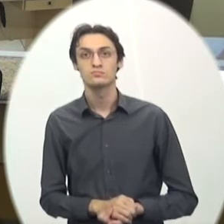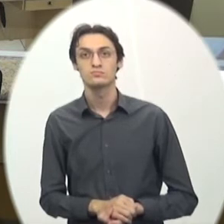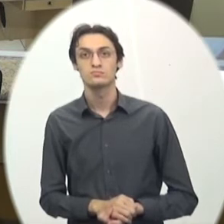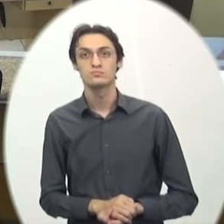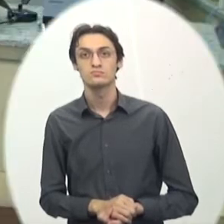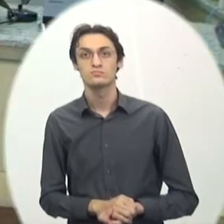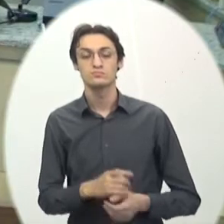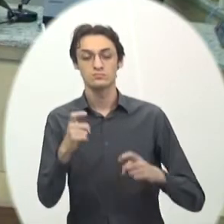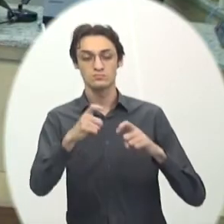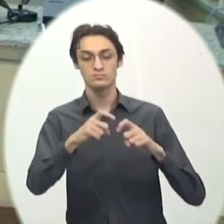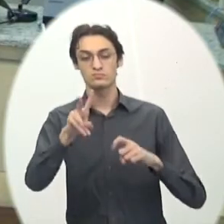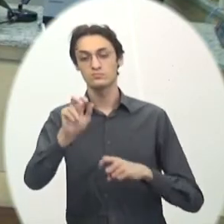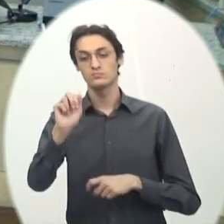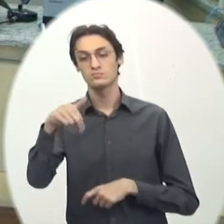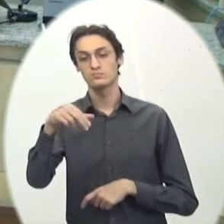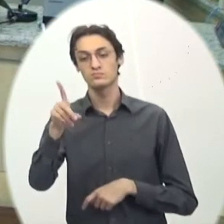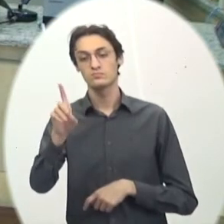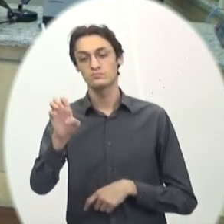Doutor Vanderlei,